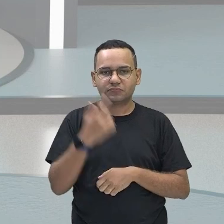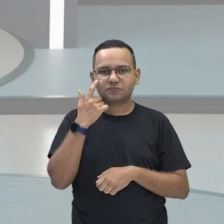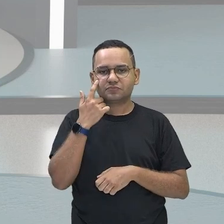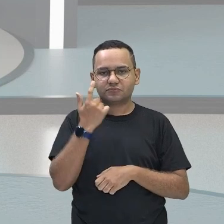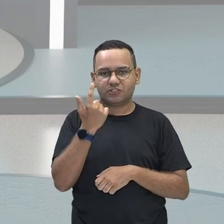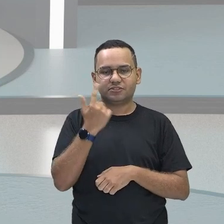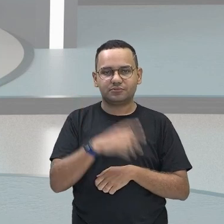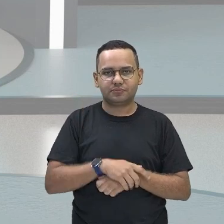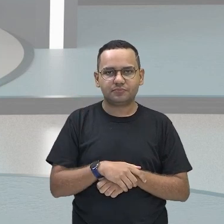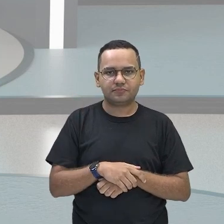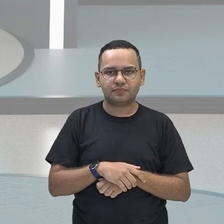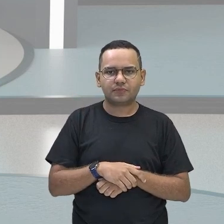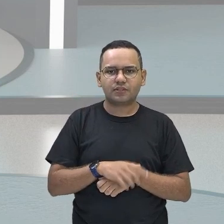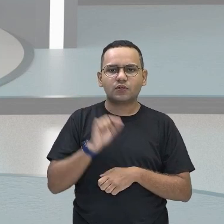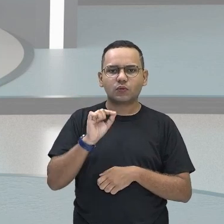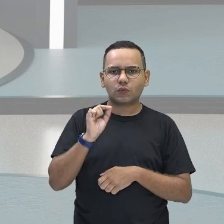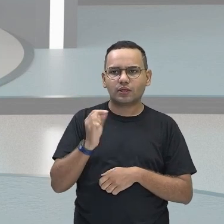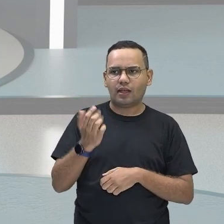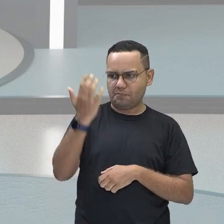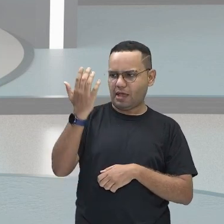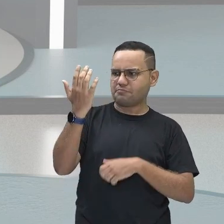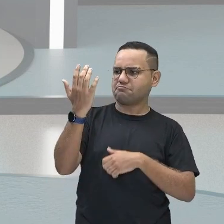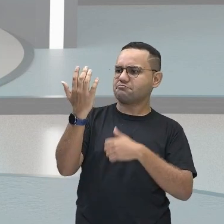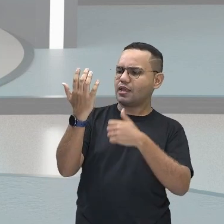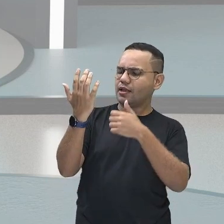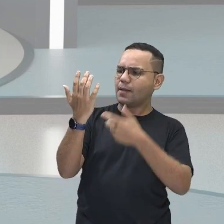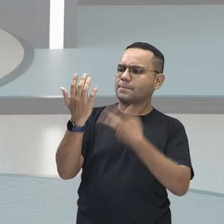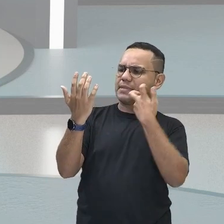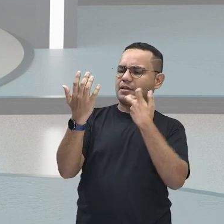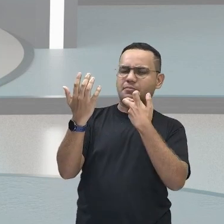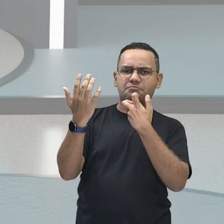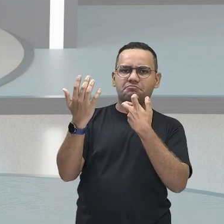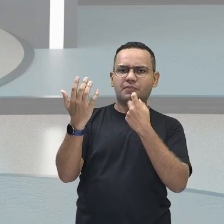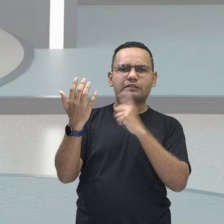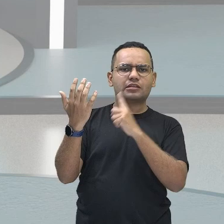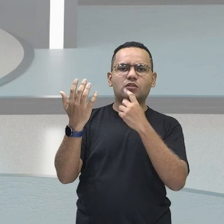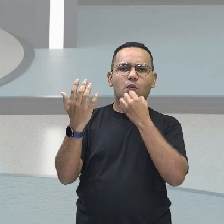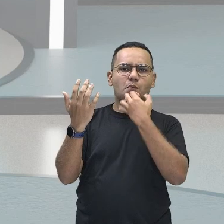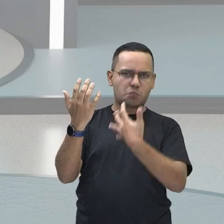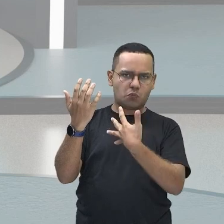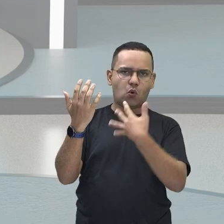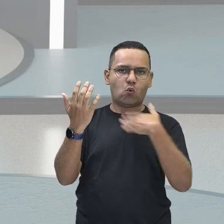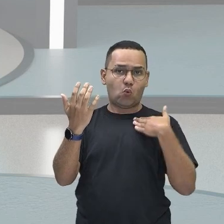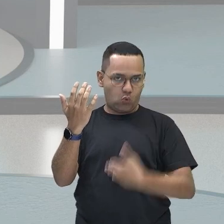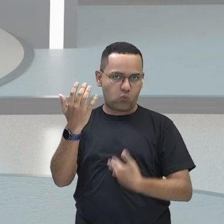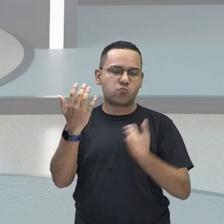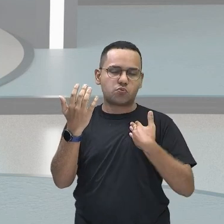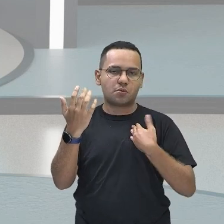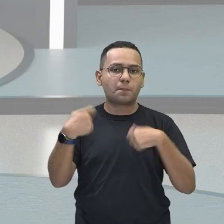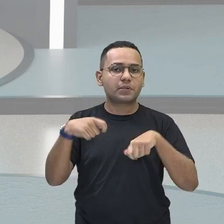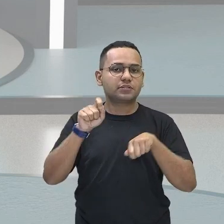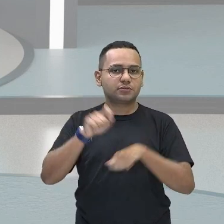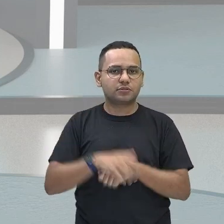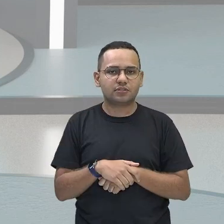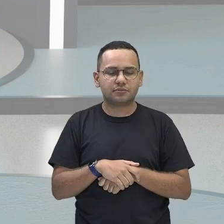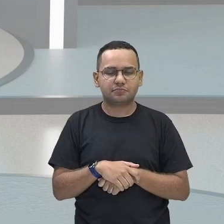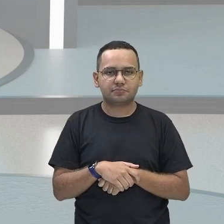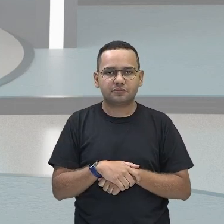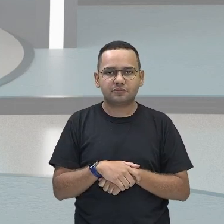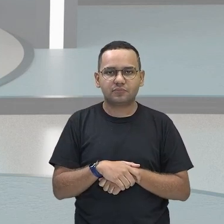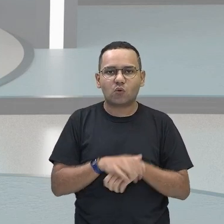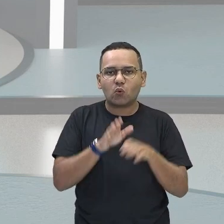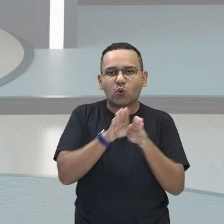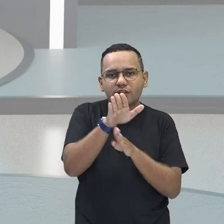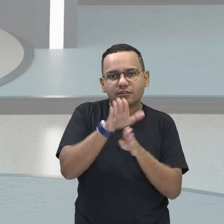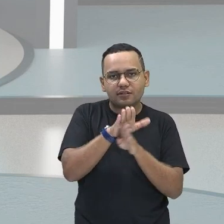ela enxerga ela ainda não está num padrão corporal bom a gente precisa de intervenções aí ah psicológicas